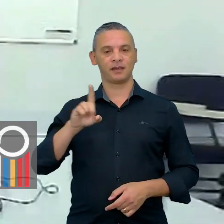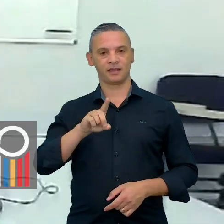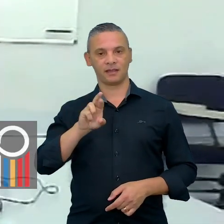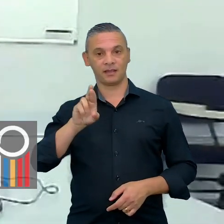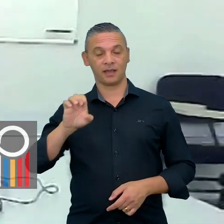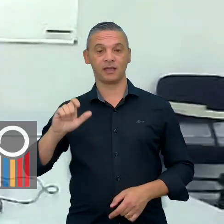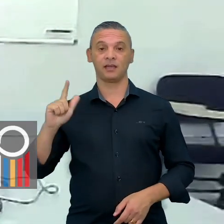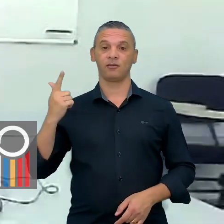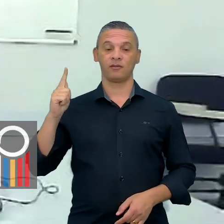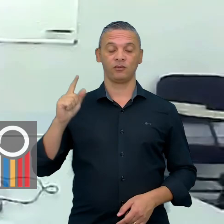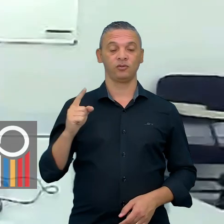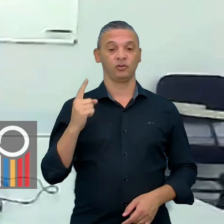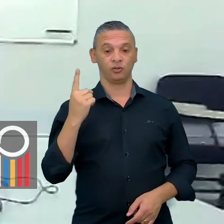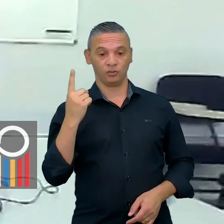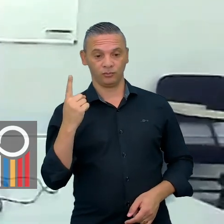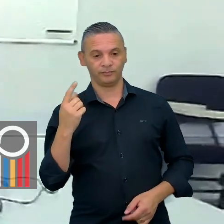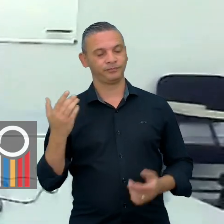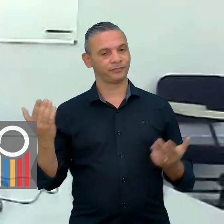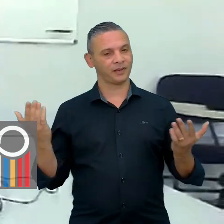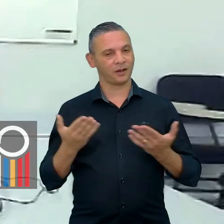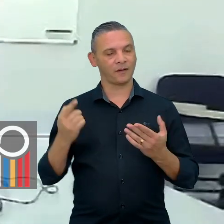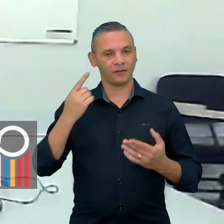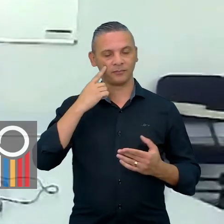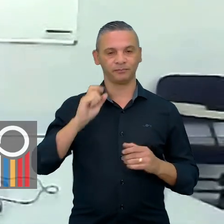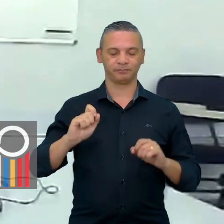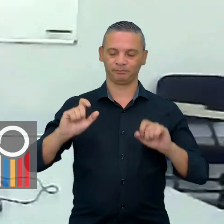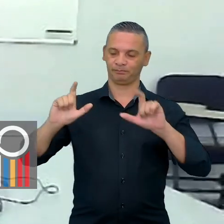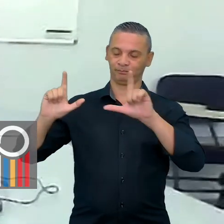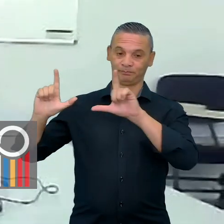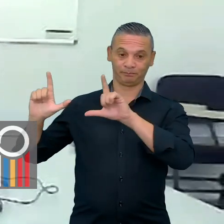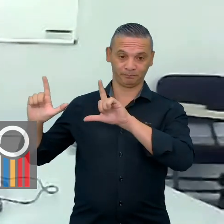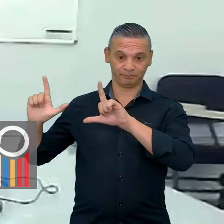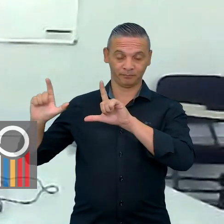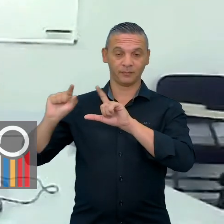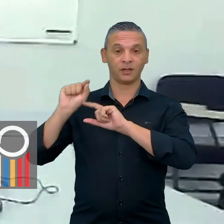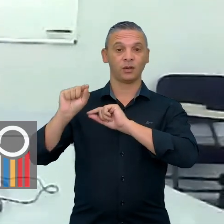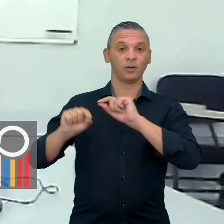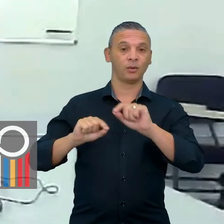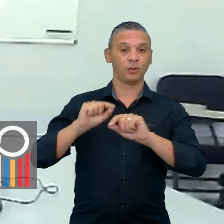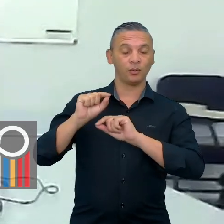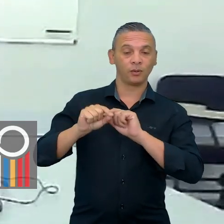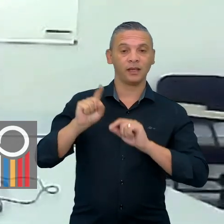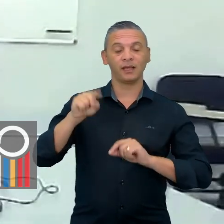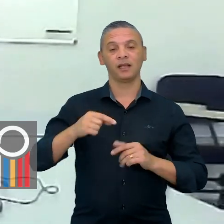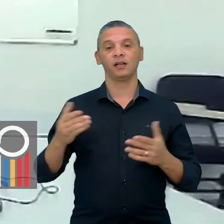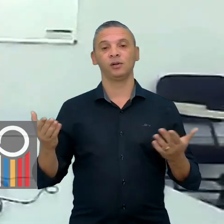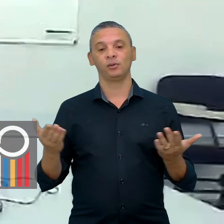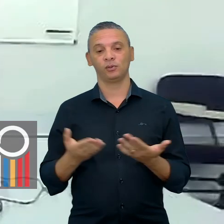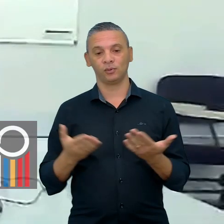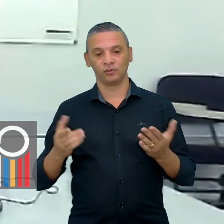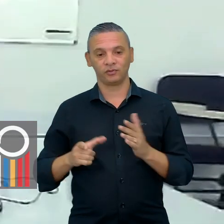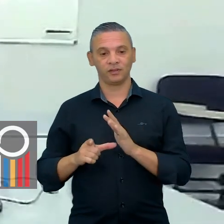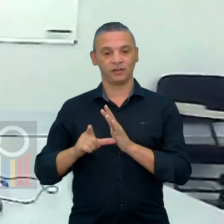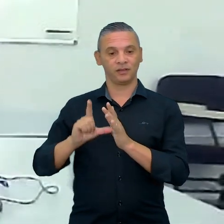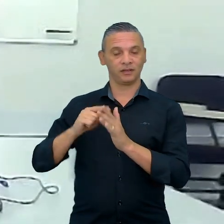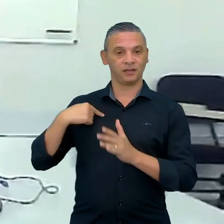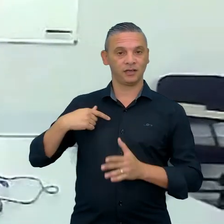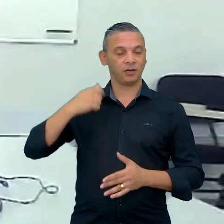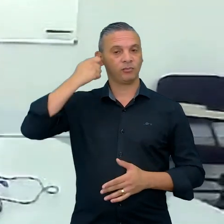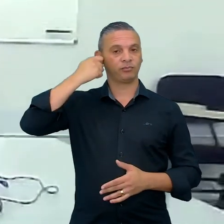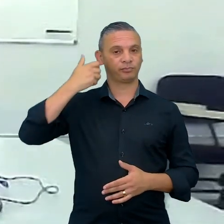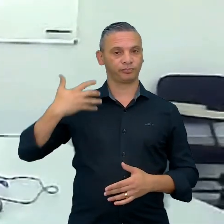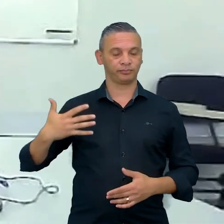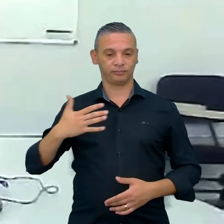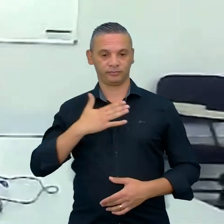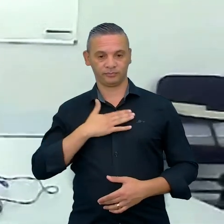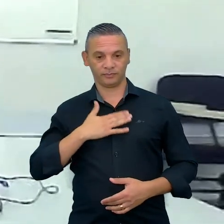Guarulhos Sul. Bom, agora eu vou compartilhar com vocês a nossa apresentação, né? Antes eu vou fazer a minha